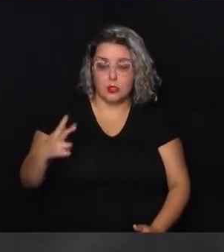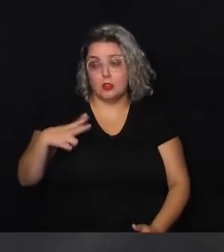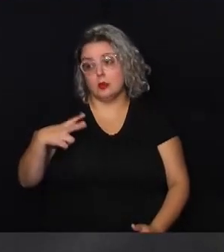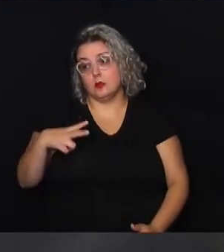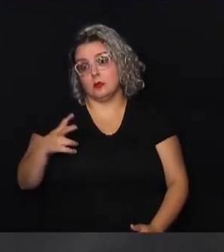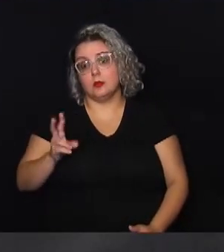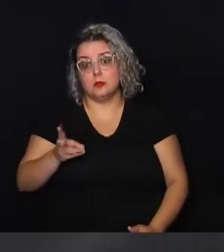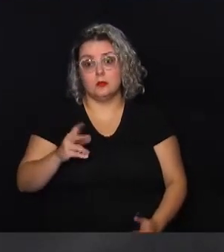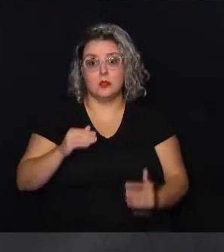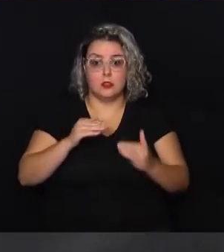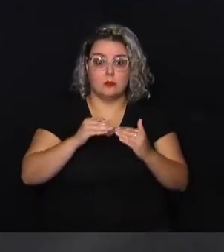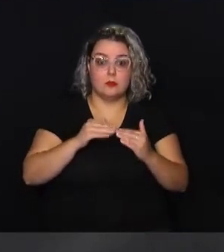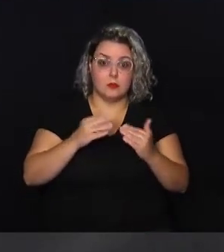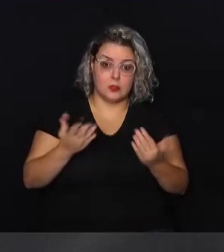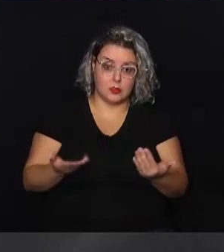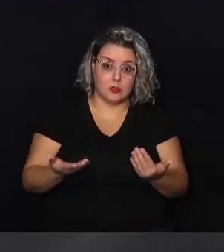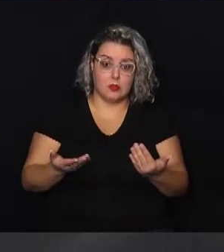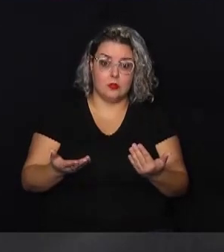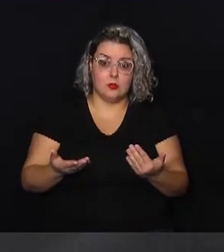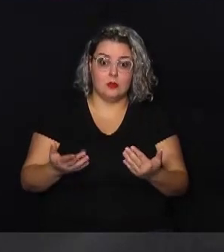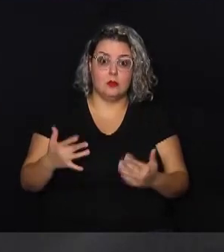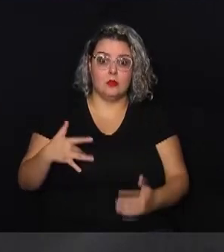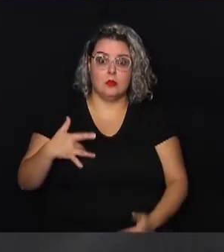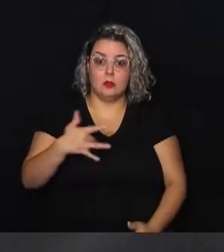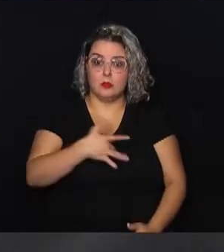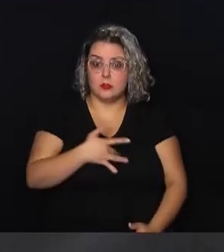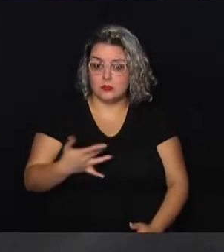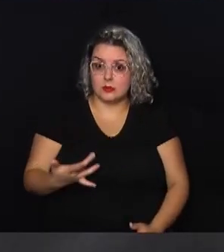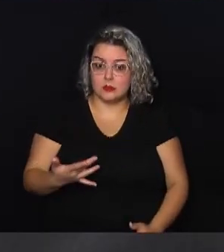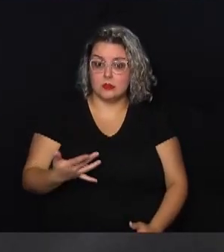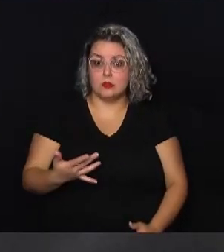fui favorável à saúde